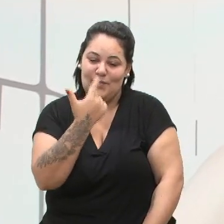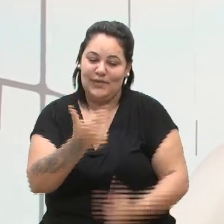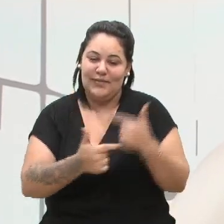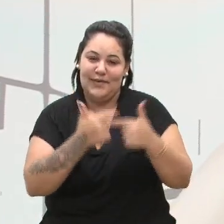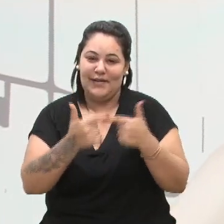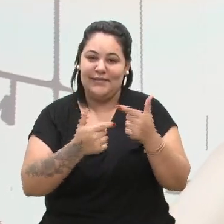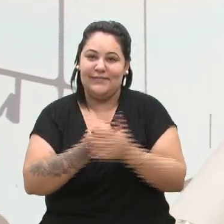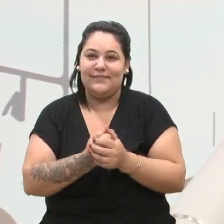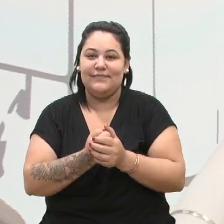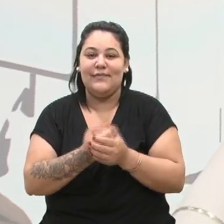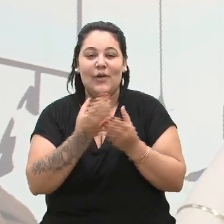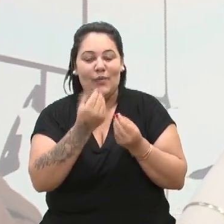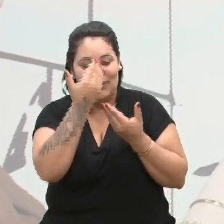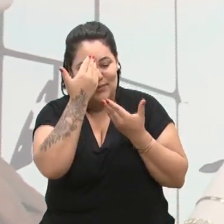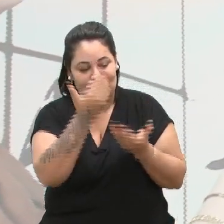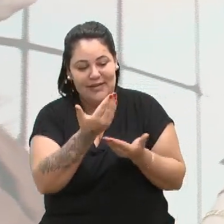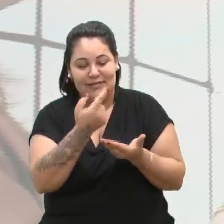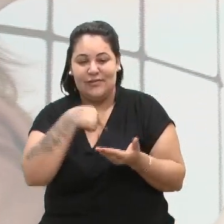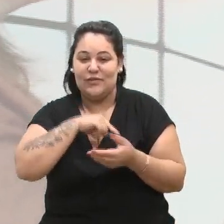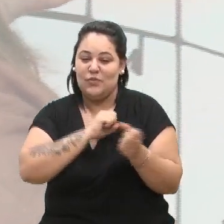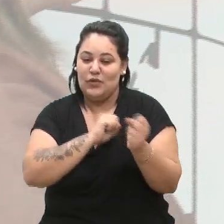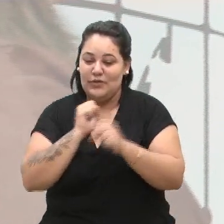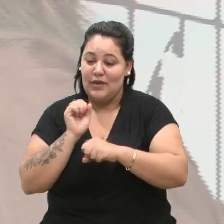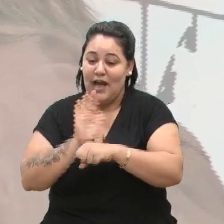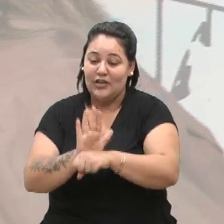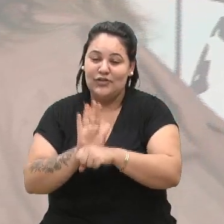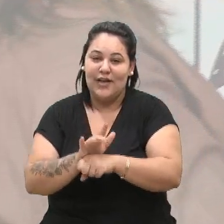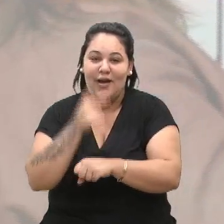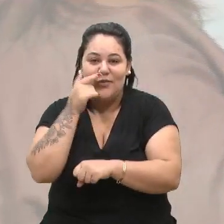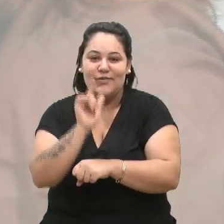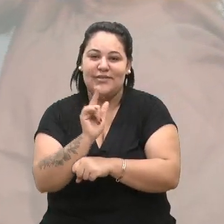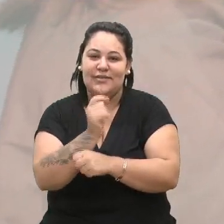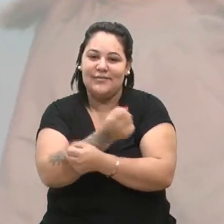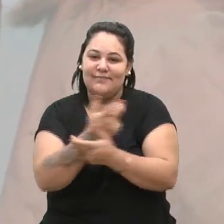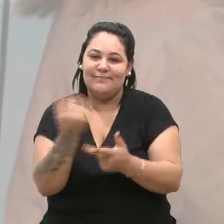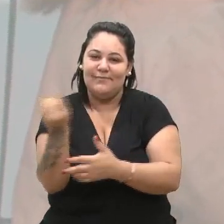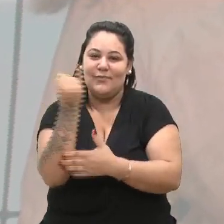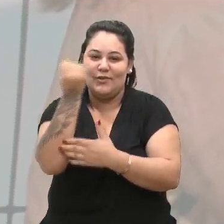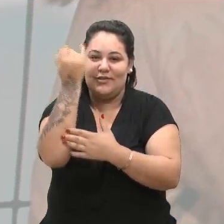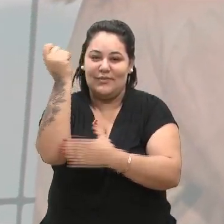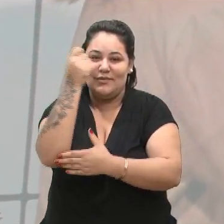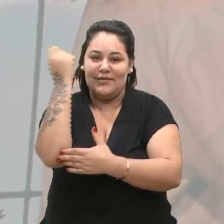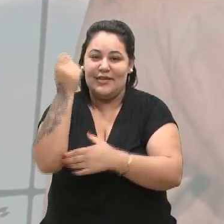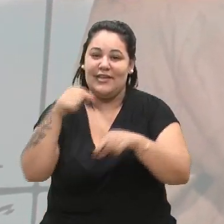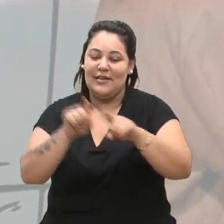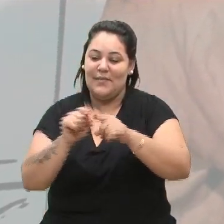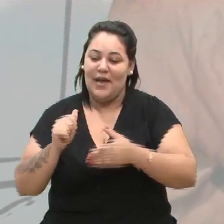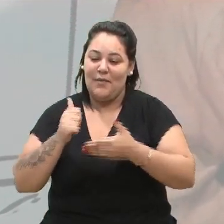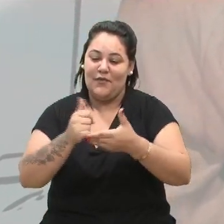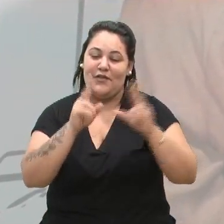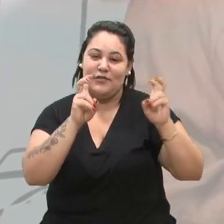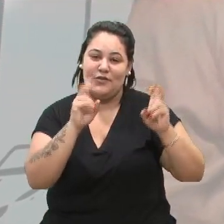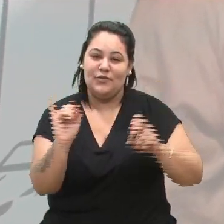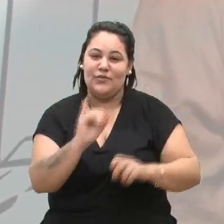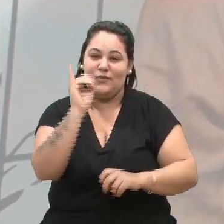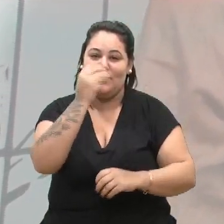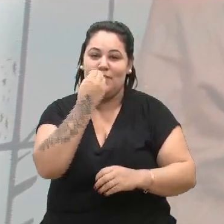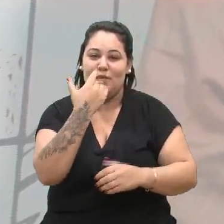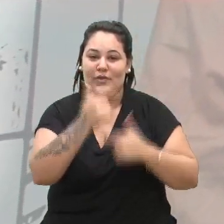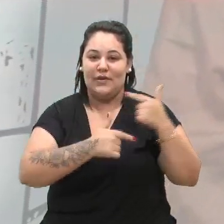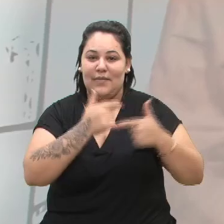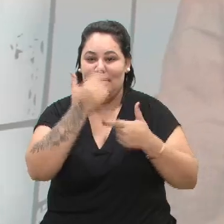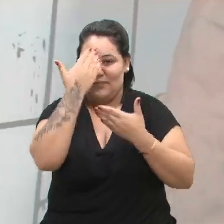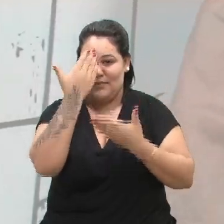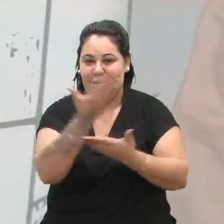obrigado que a gente possa ajudar a a conquistar grandes coisas aí pro município de Caxias do Sul e contribuir nas pautas que são muito importantes um bom trabalho muito